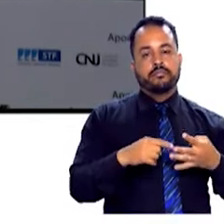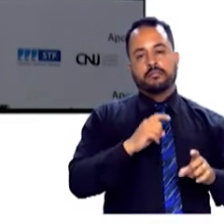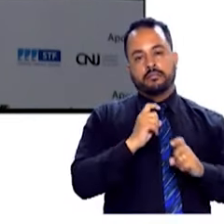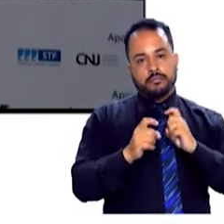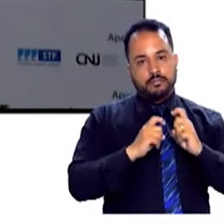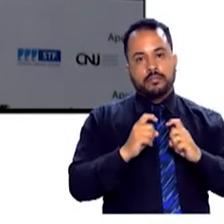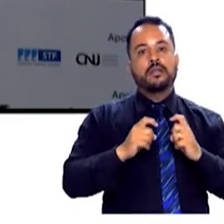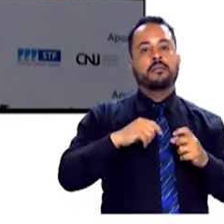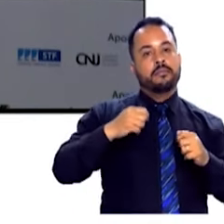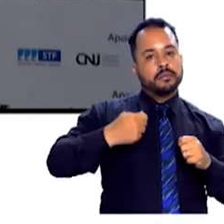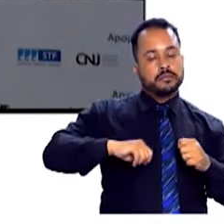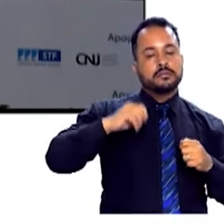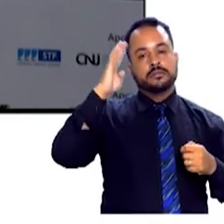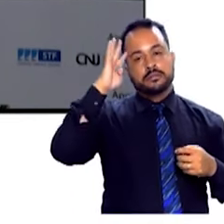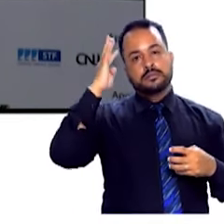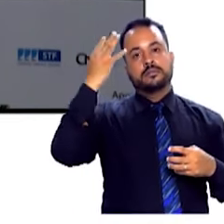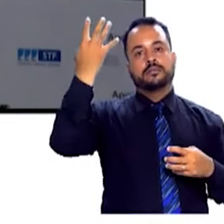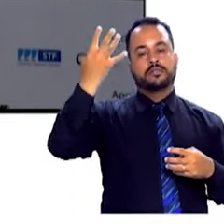fosse